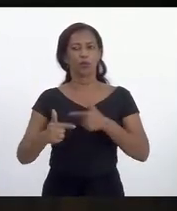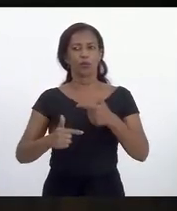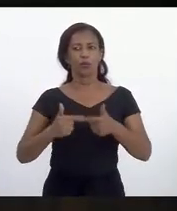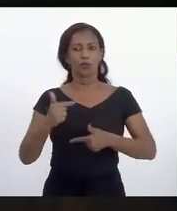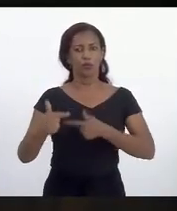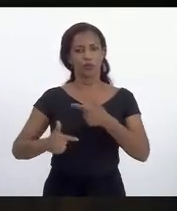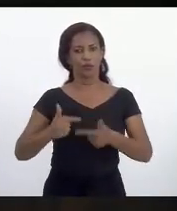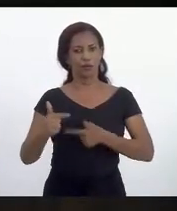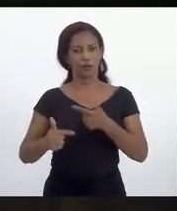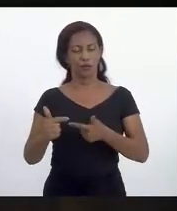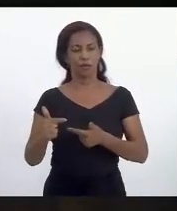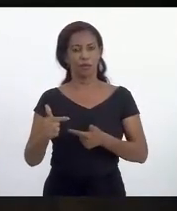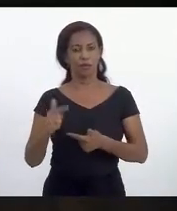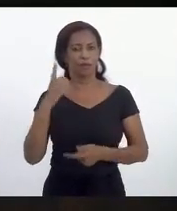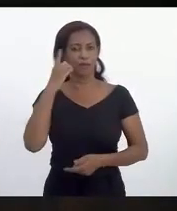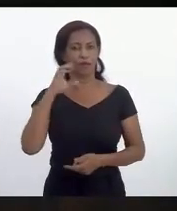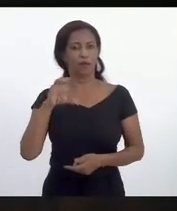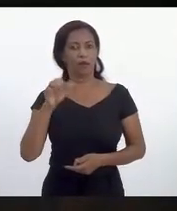Carlos Macedo.